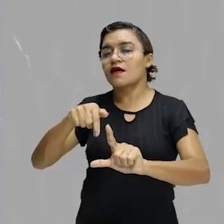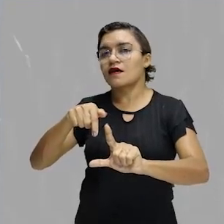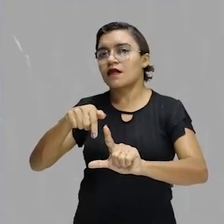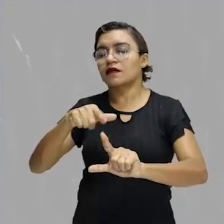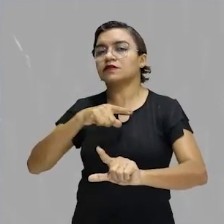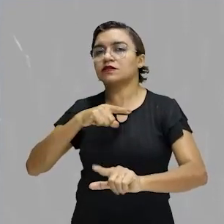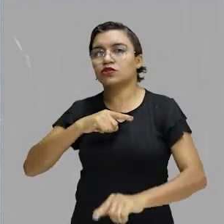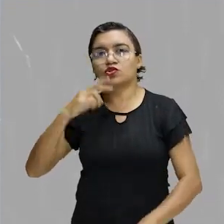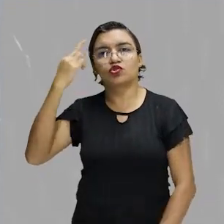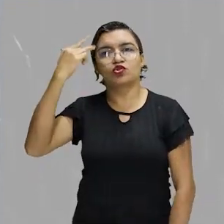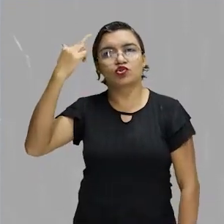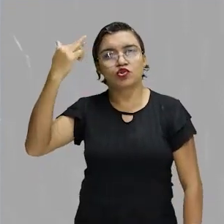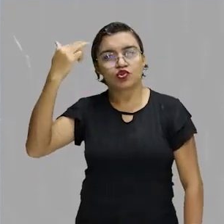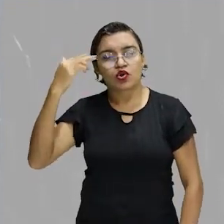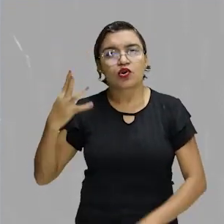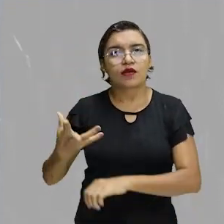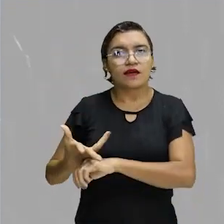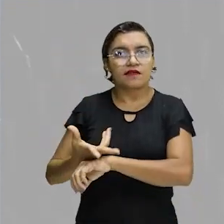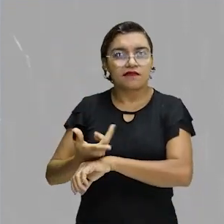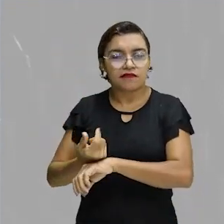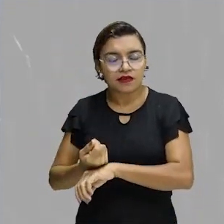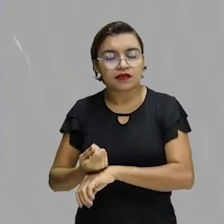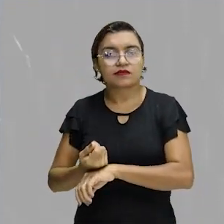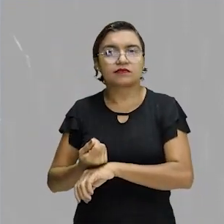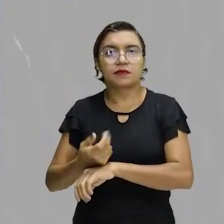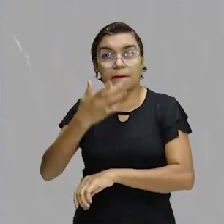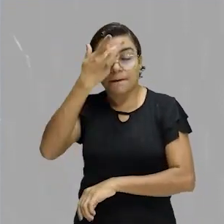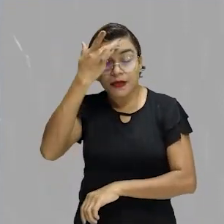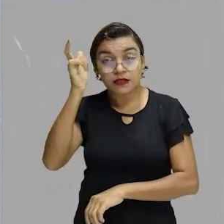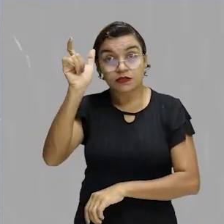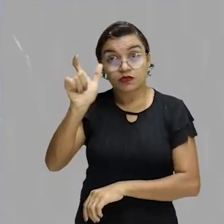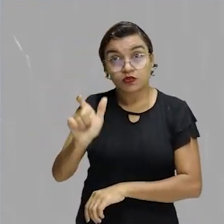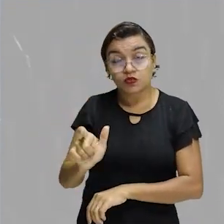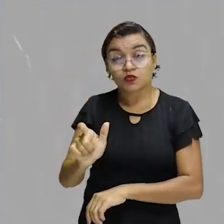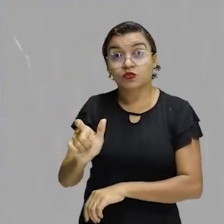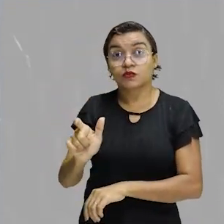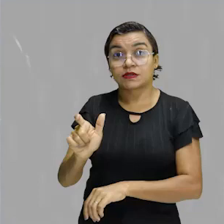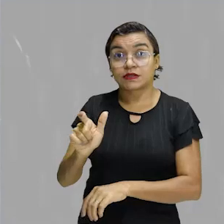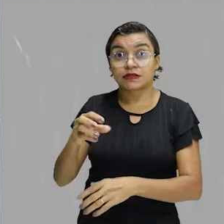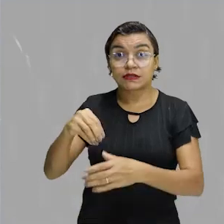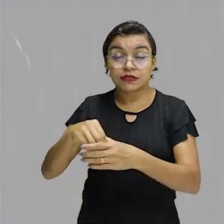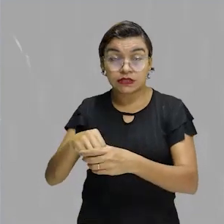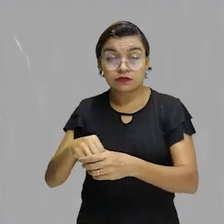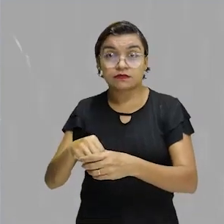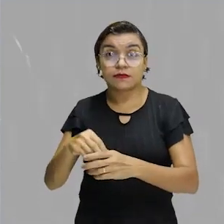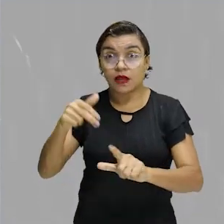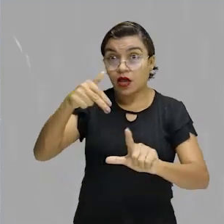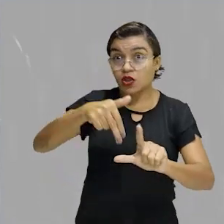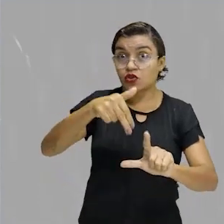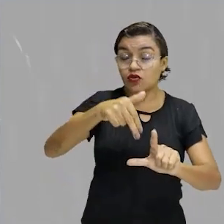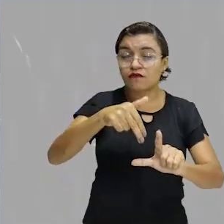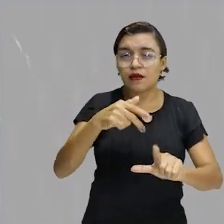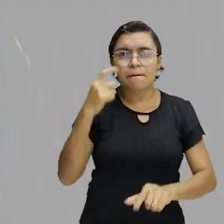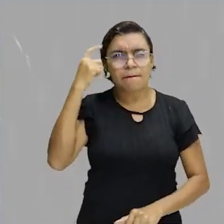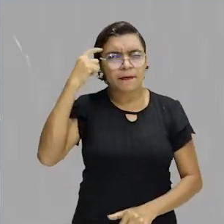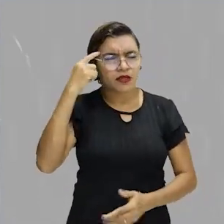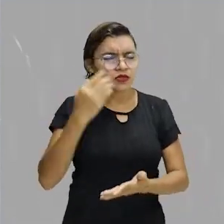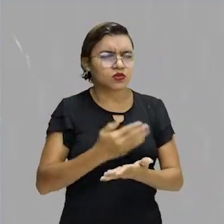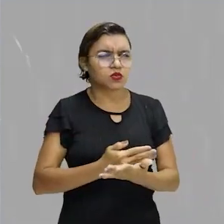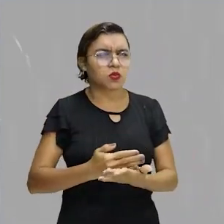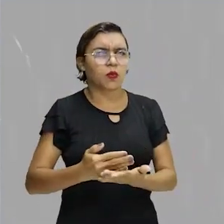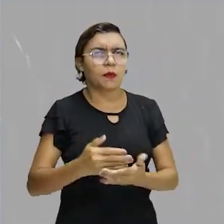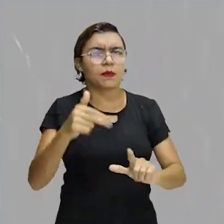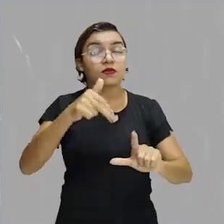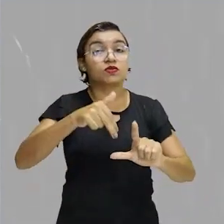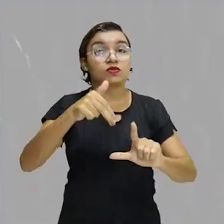histórias, relatos de eventos que acontecem com personagens. As novelas, elas sempre, pensa no começo de uma novela, por